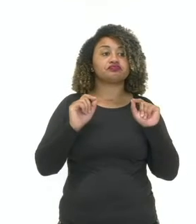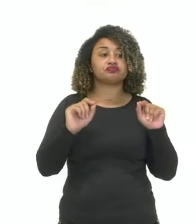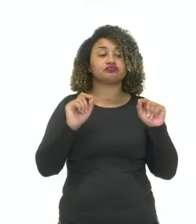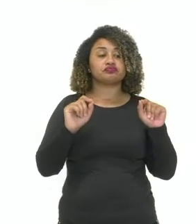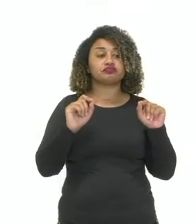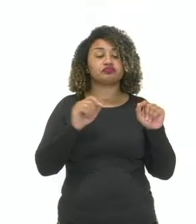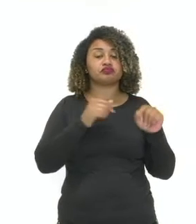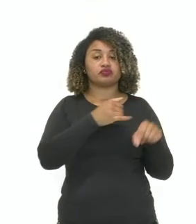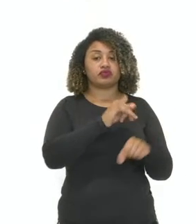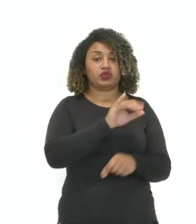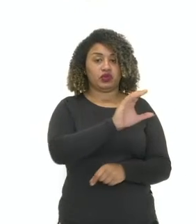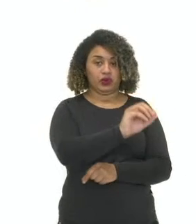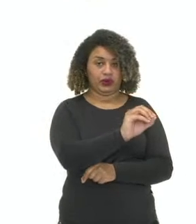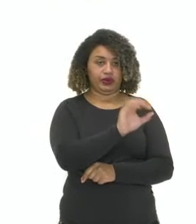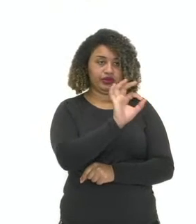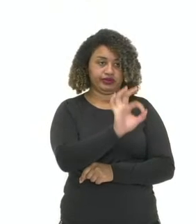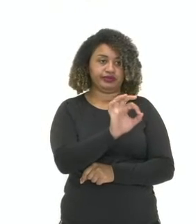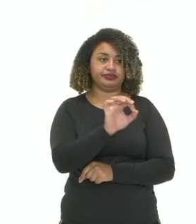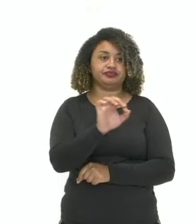Yo